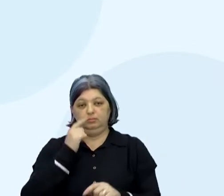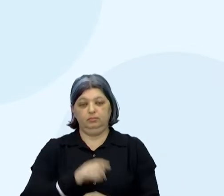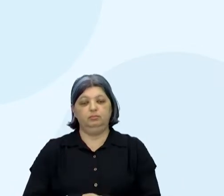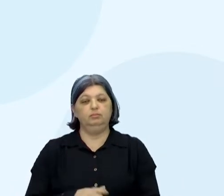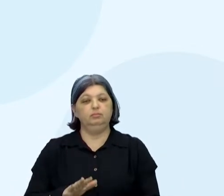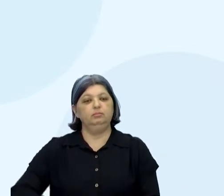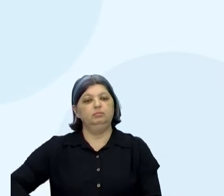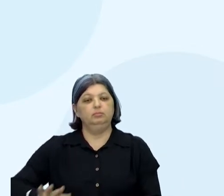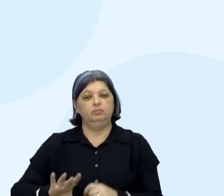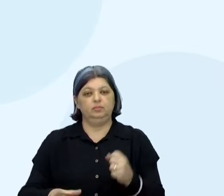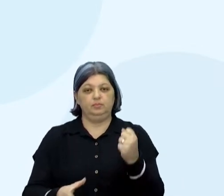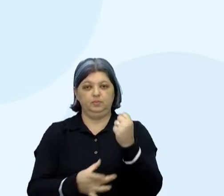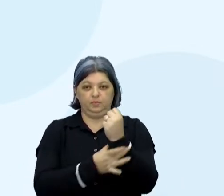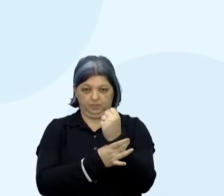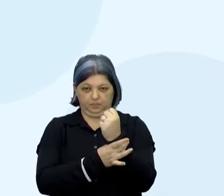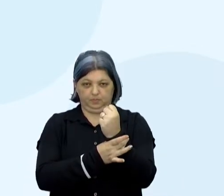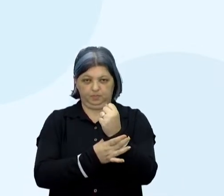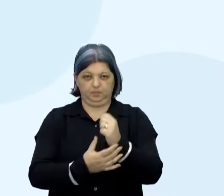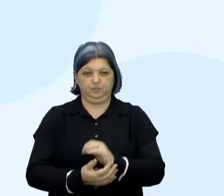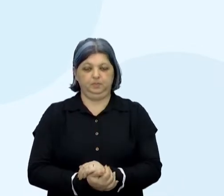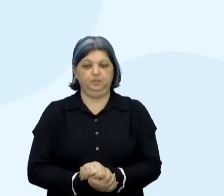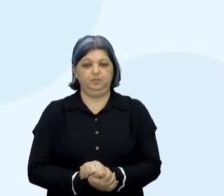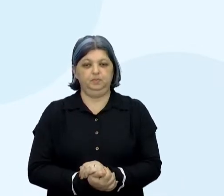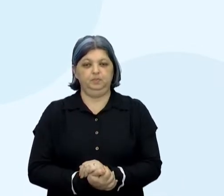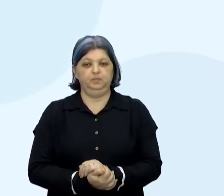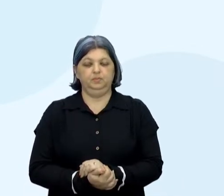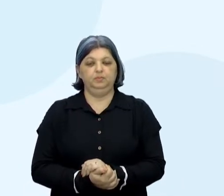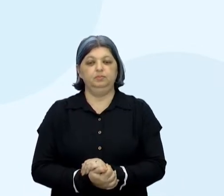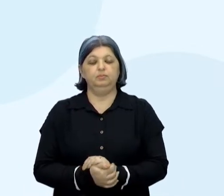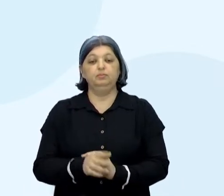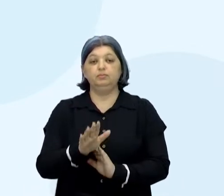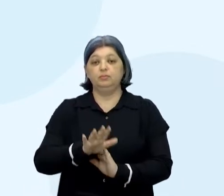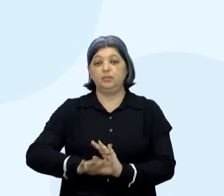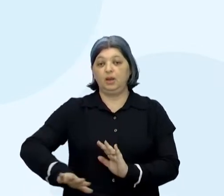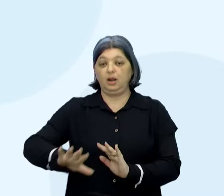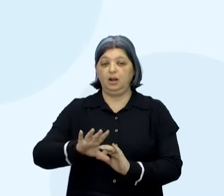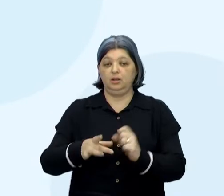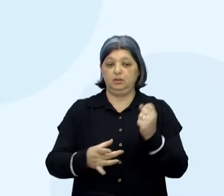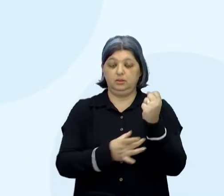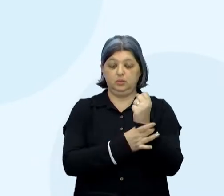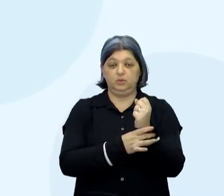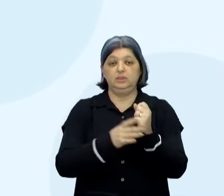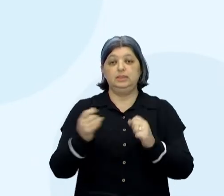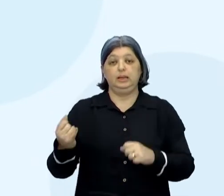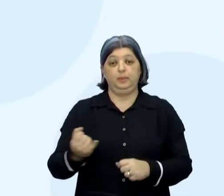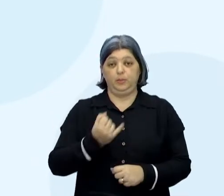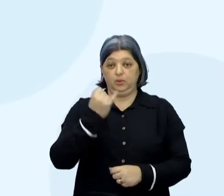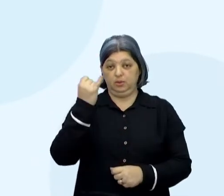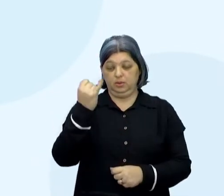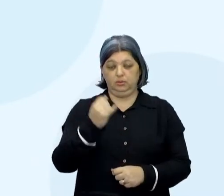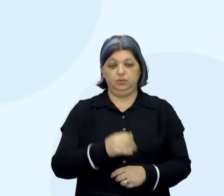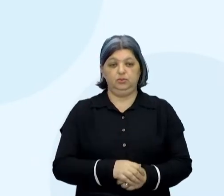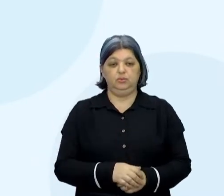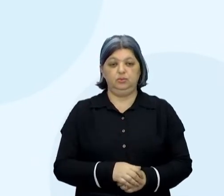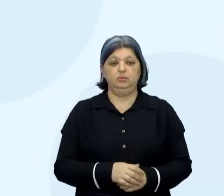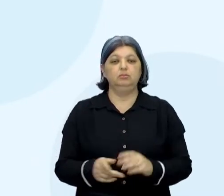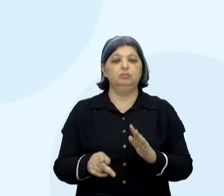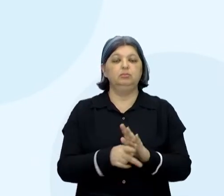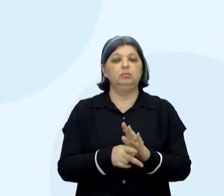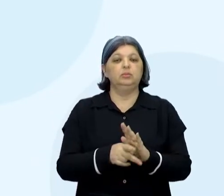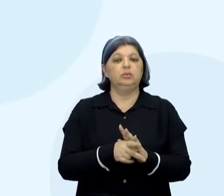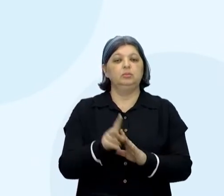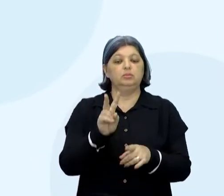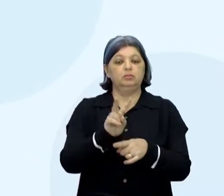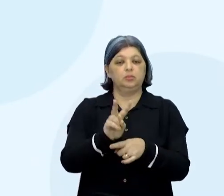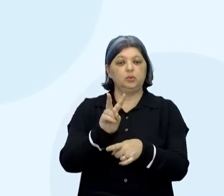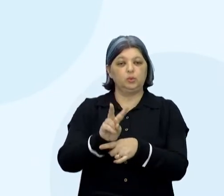de segurança, tá? Então a área de segurança é extremamente importante, né? Para o zelo, para o